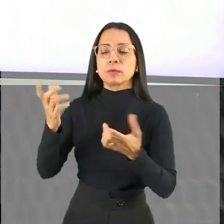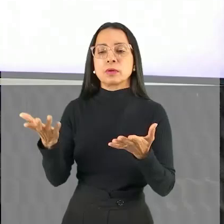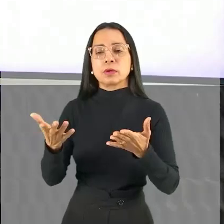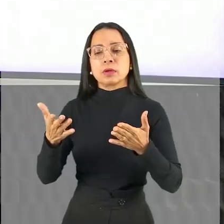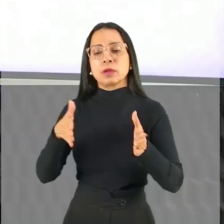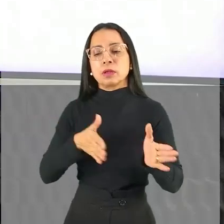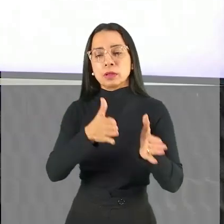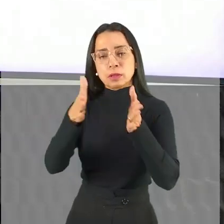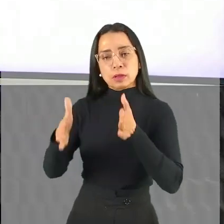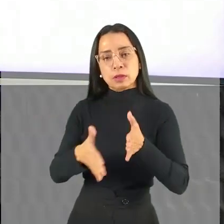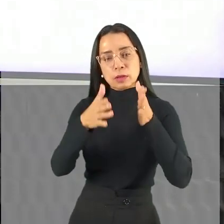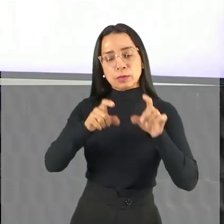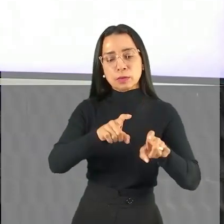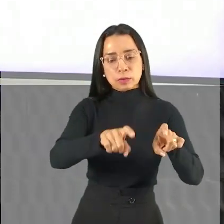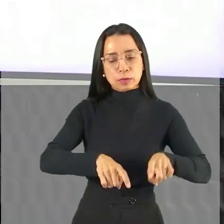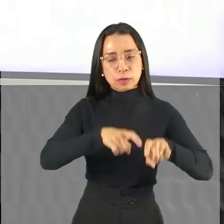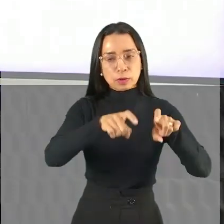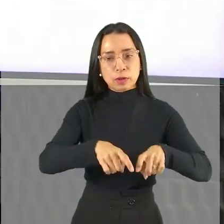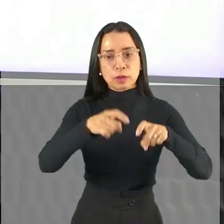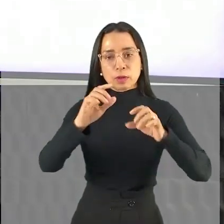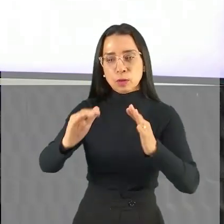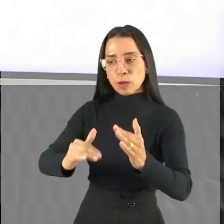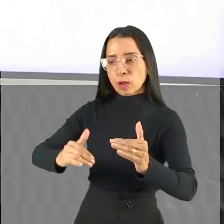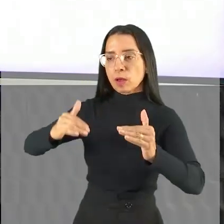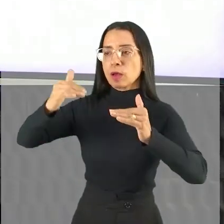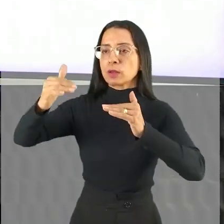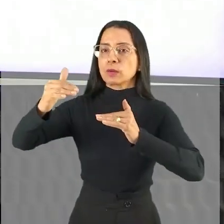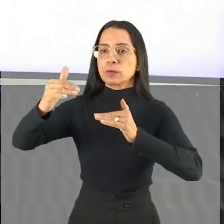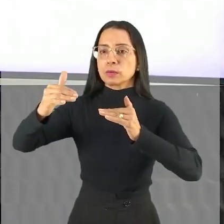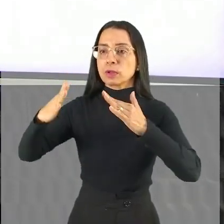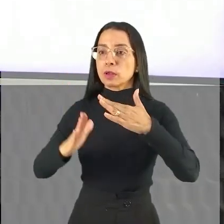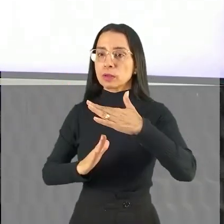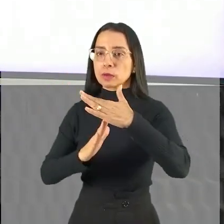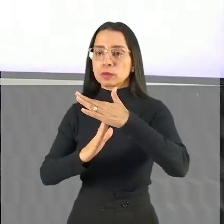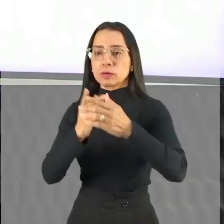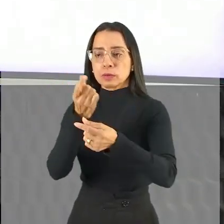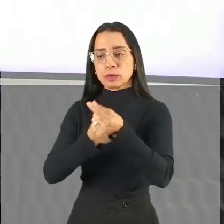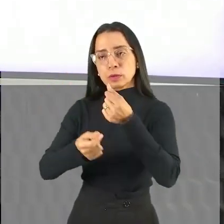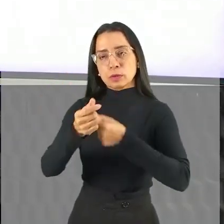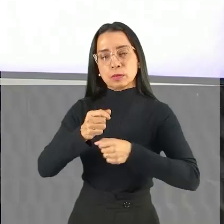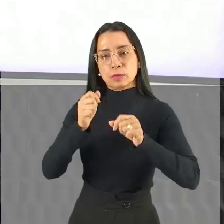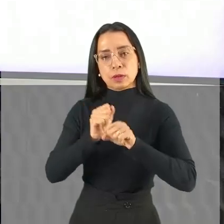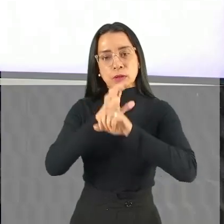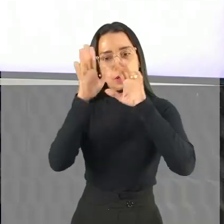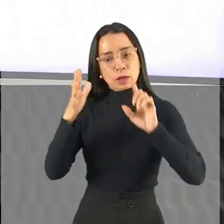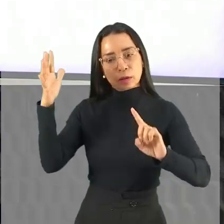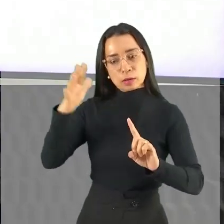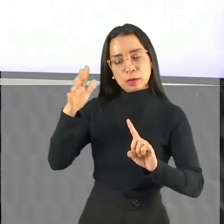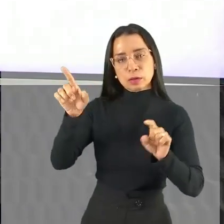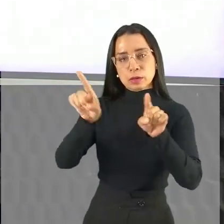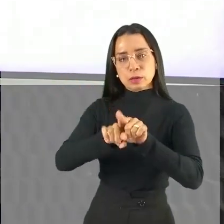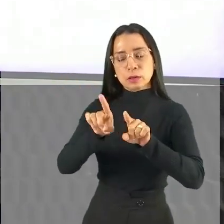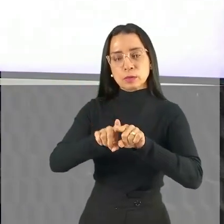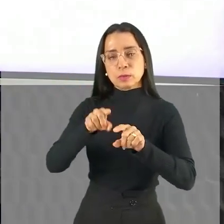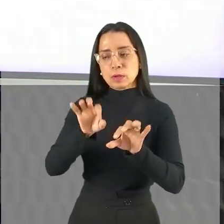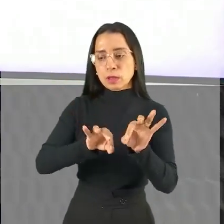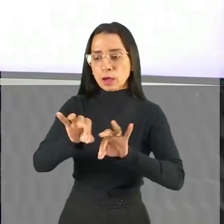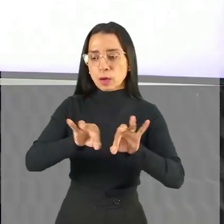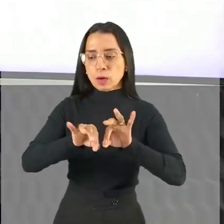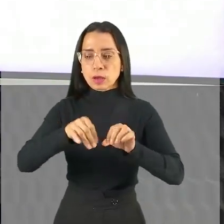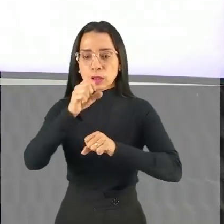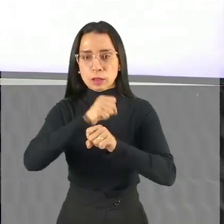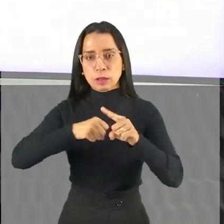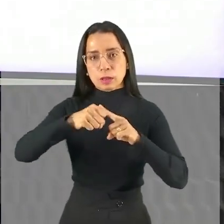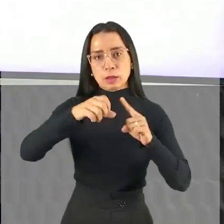essa produção agrícola, ela ultrapassava os seus limites da economia e, claro, influenciava até mesmo na construção